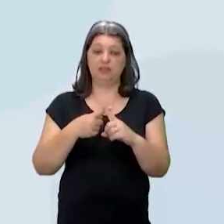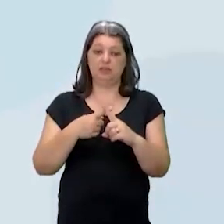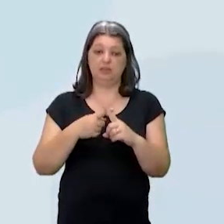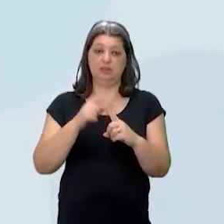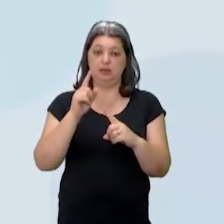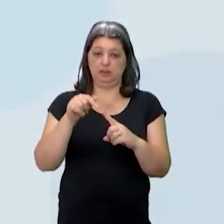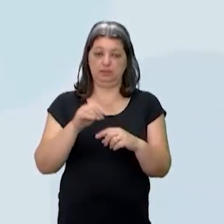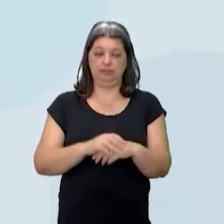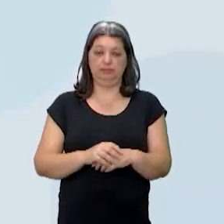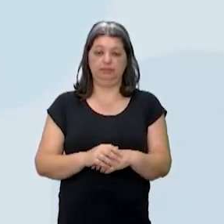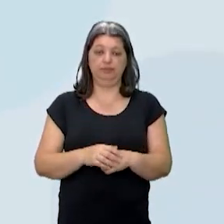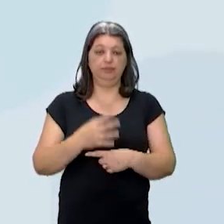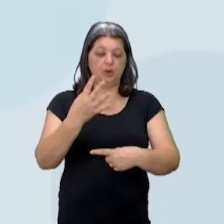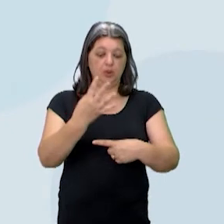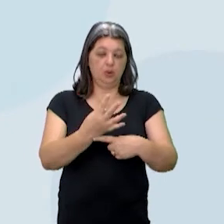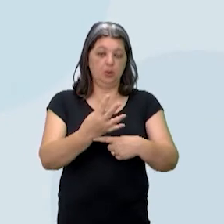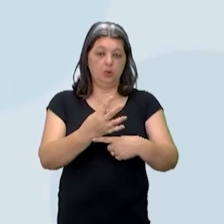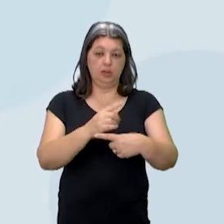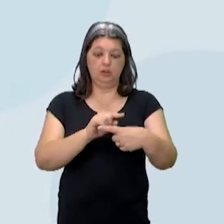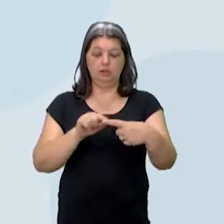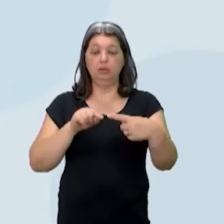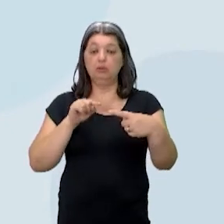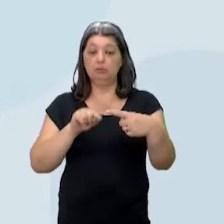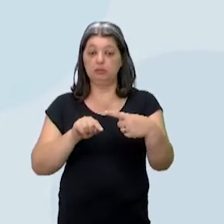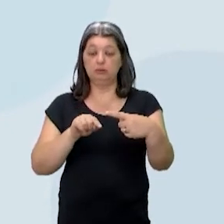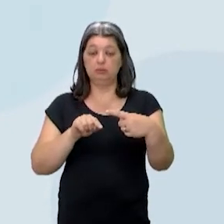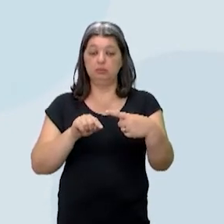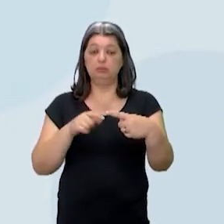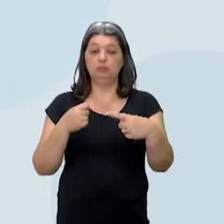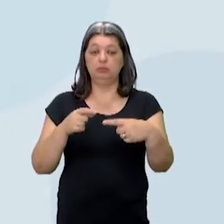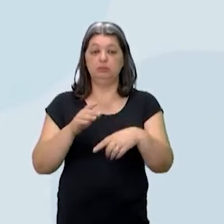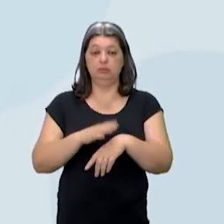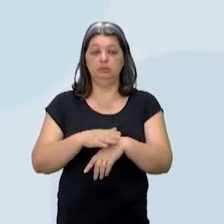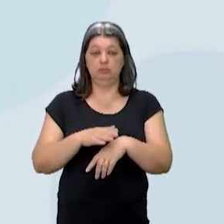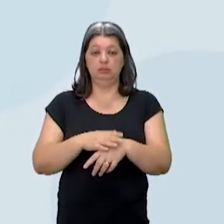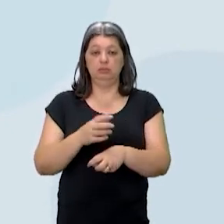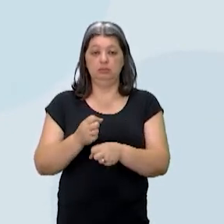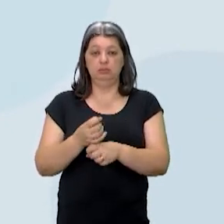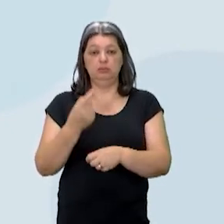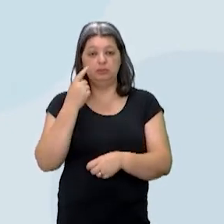pago, eu também tenho que multiplicar por 4. Então, eu vou fazer essa continha, ó,